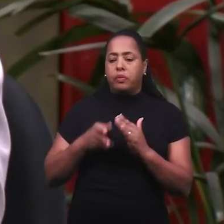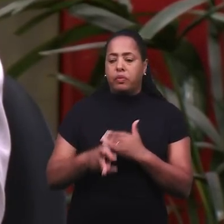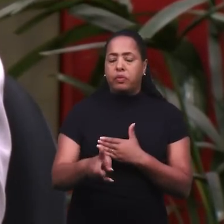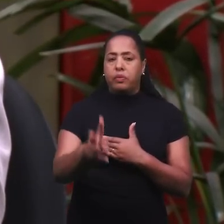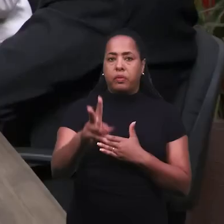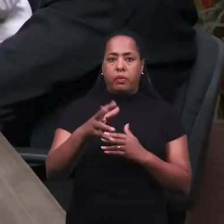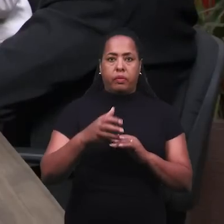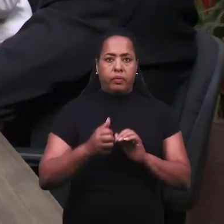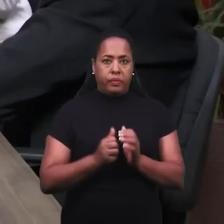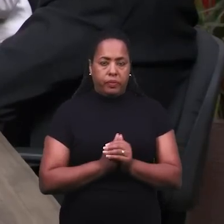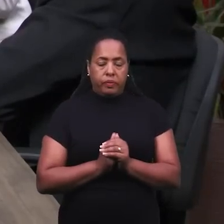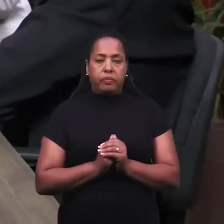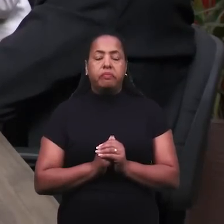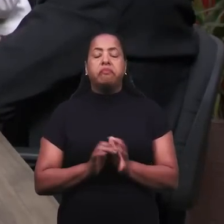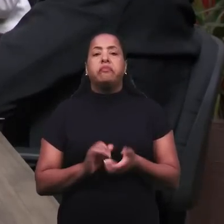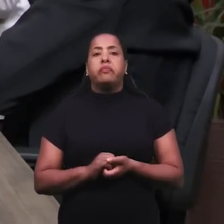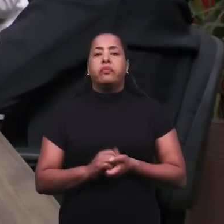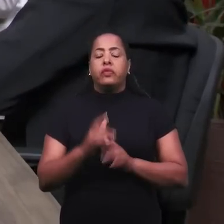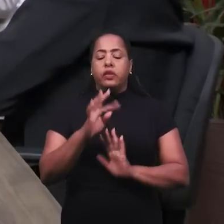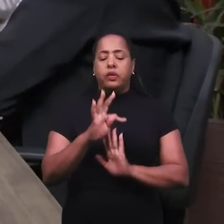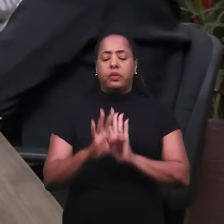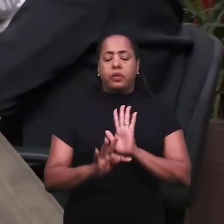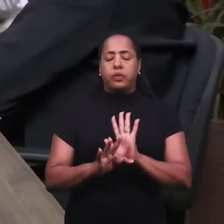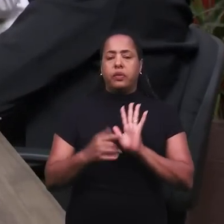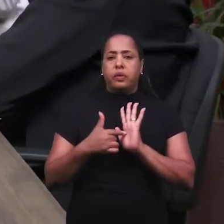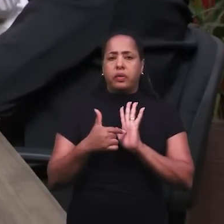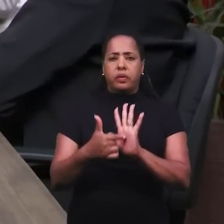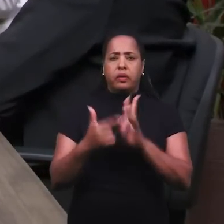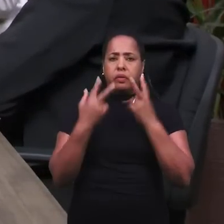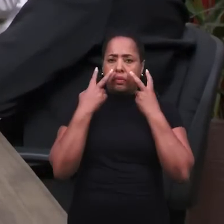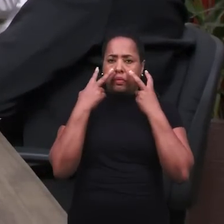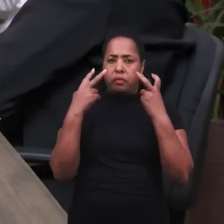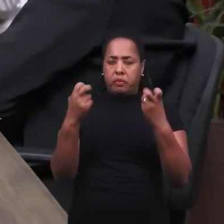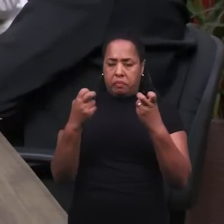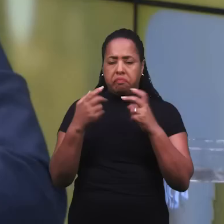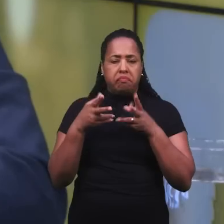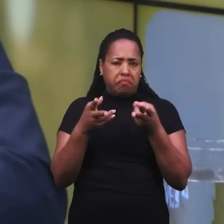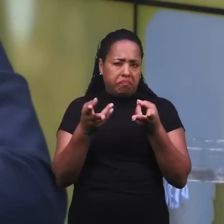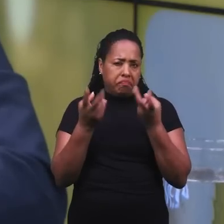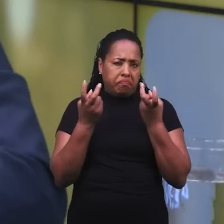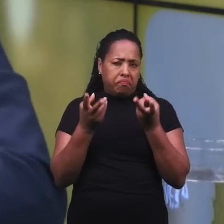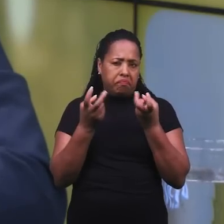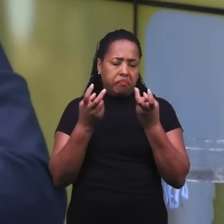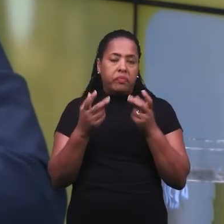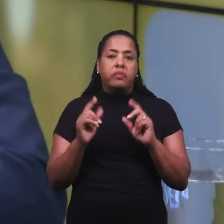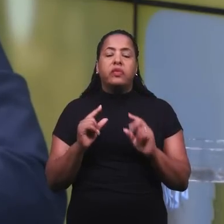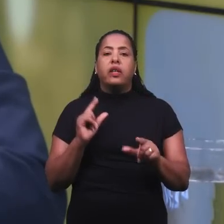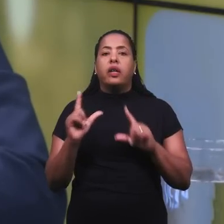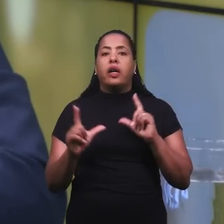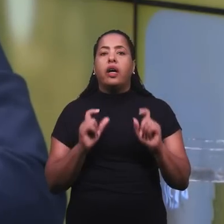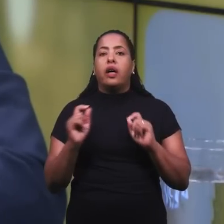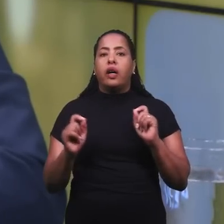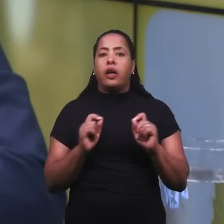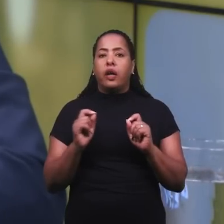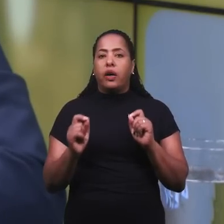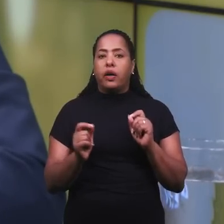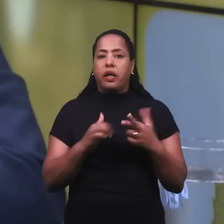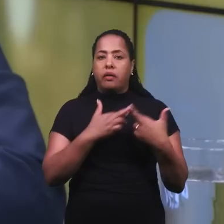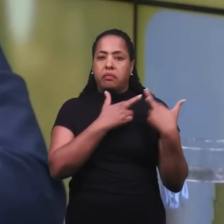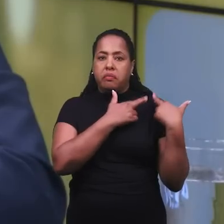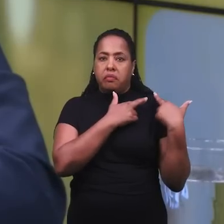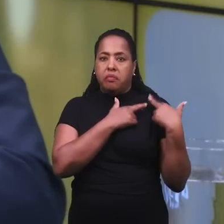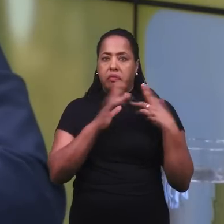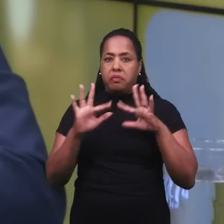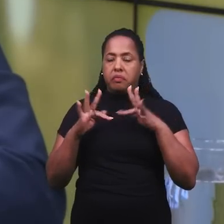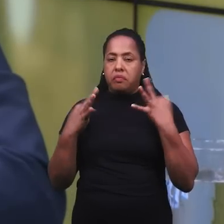esse texto. Amém. Tem um texto que sempre nos chamou muito a atenção, que de certa forma realça a responsabilidade